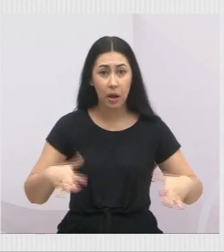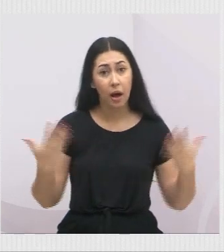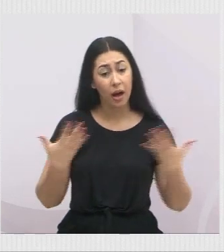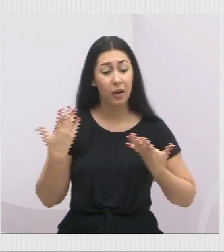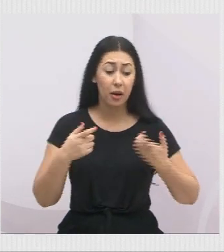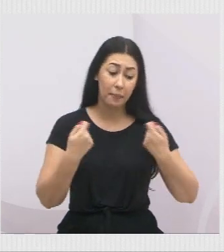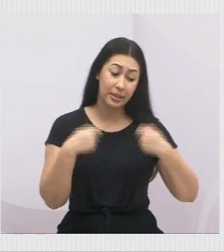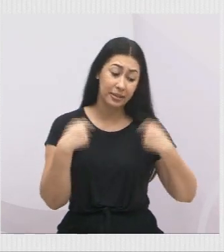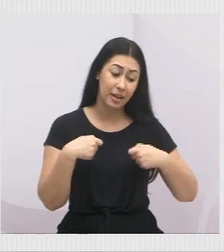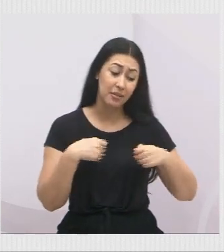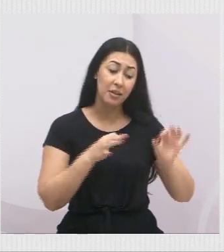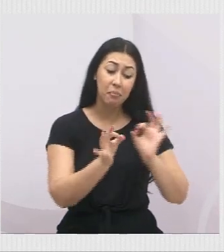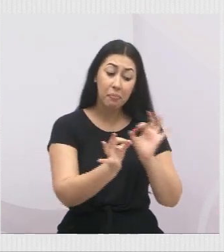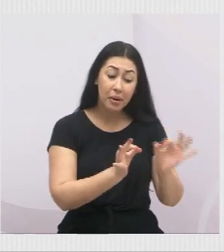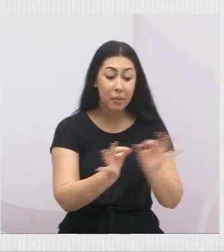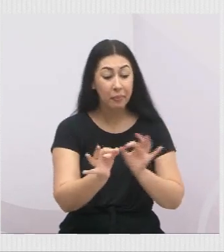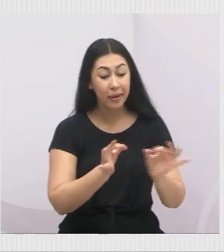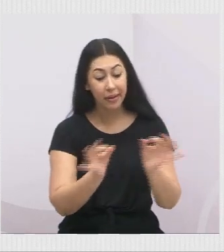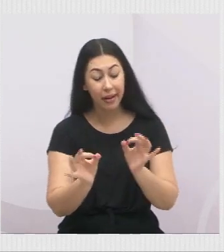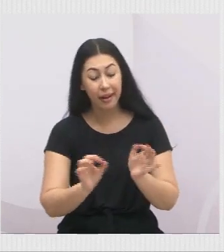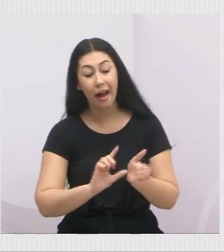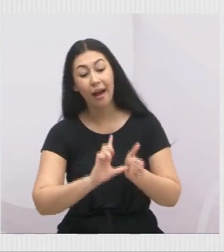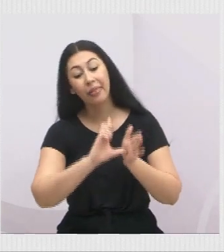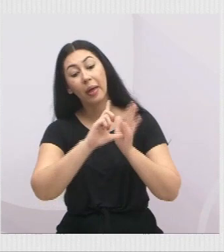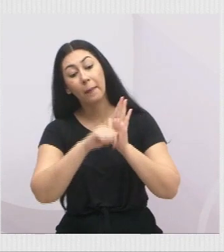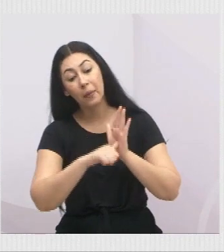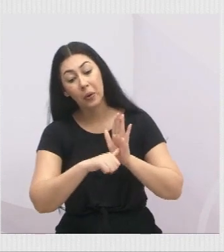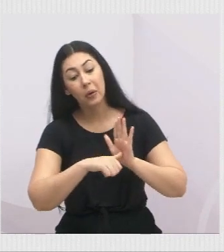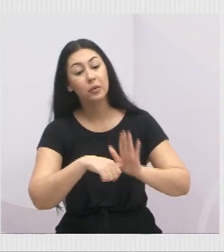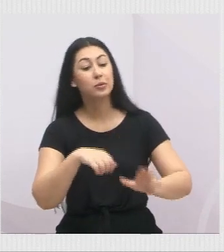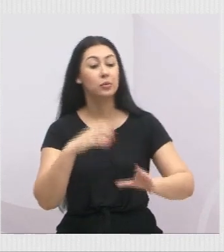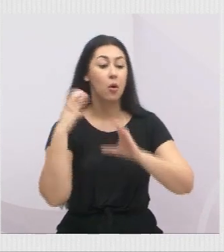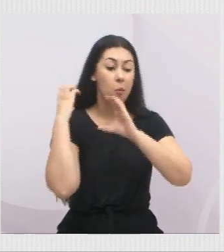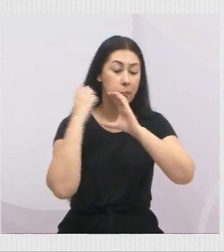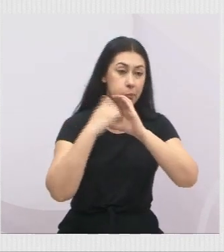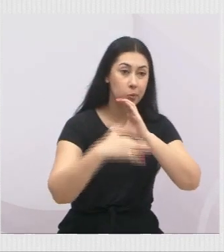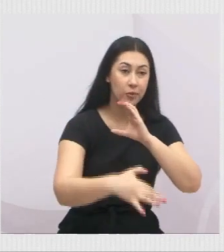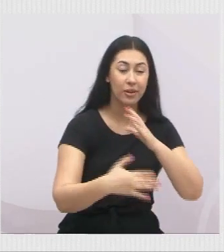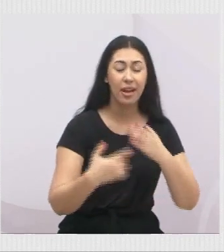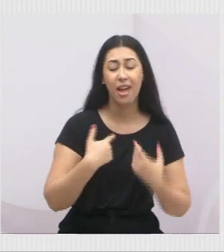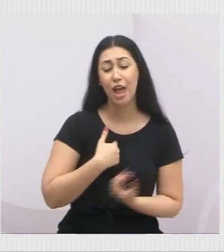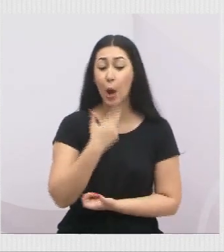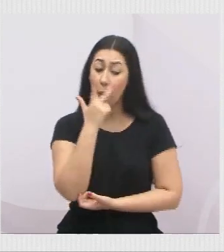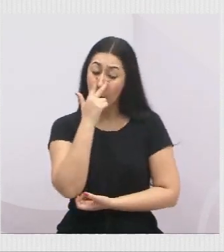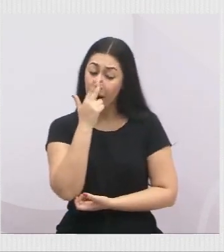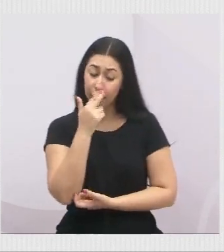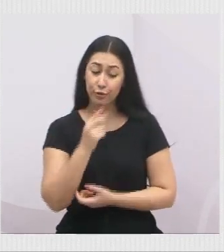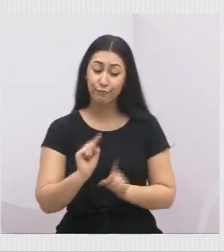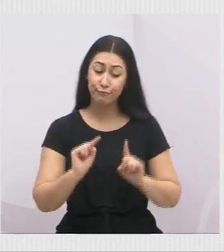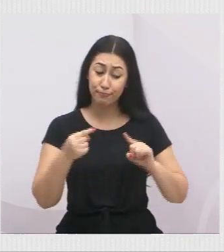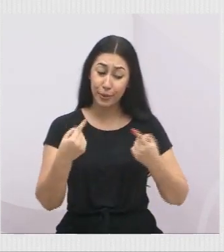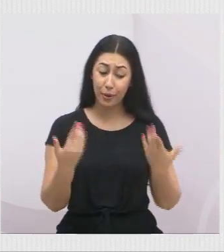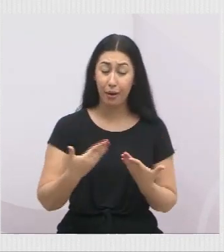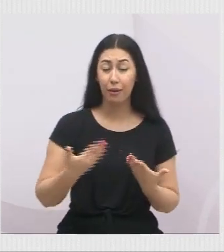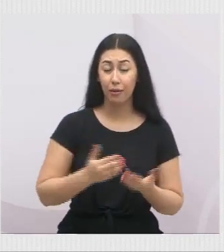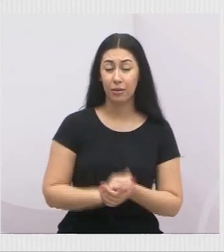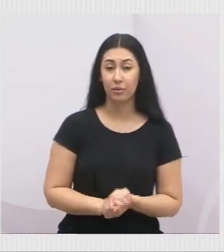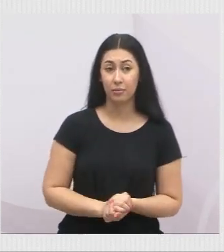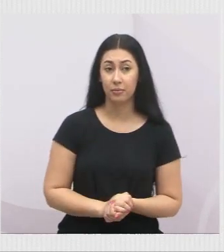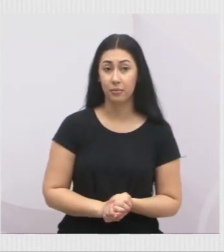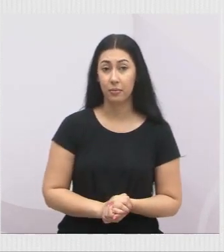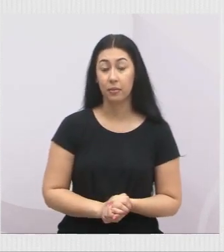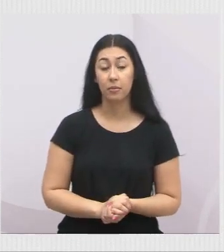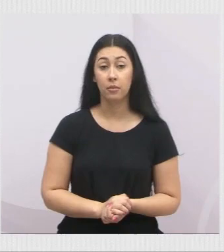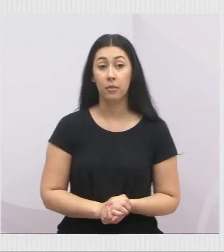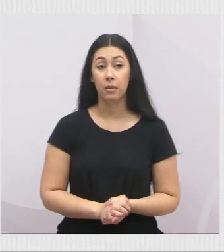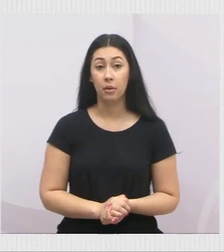não vai resolver o problema, não. Vai piorar bem mais do que está, na minha opinião, né? Então, minha gente, é isso. Nós estamos aqui. Nós